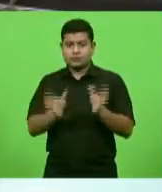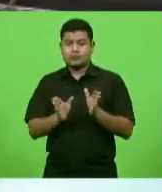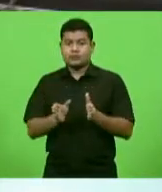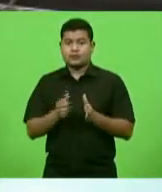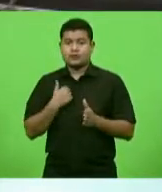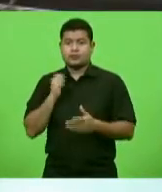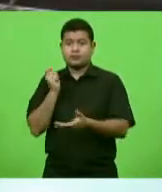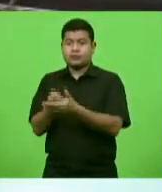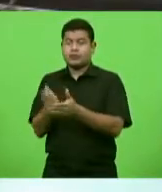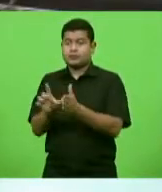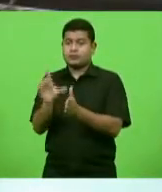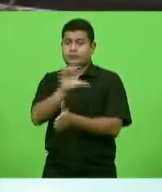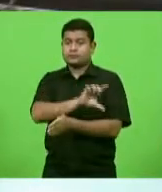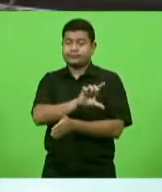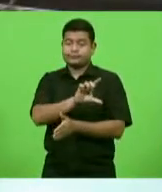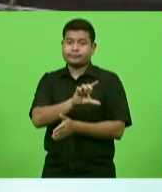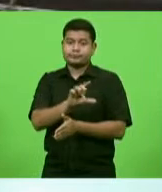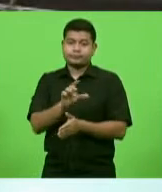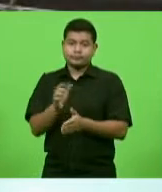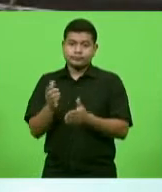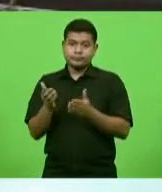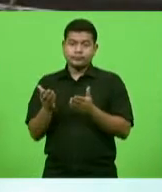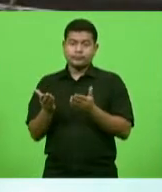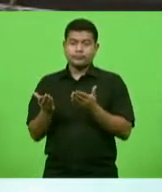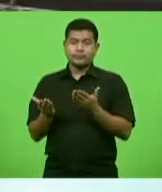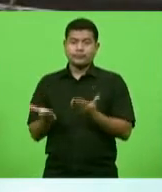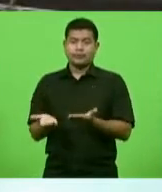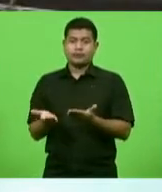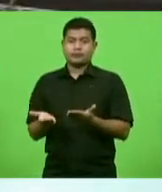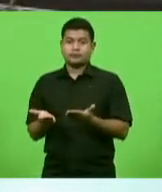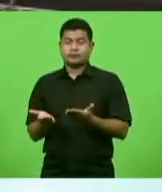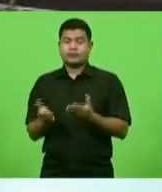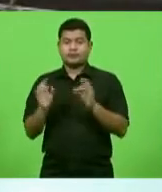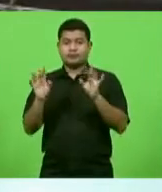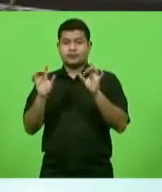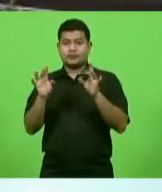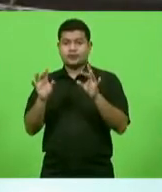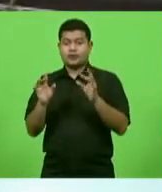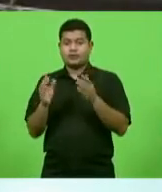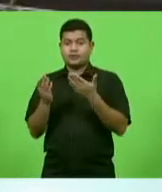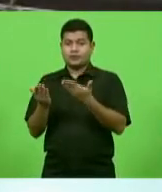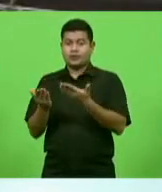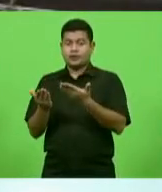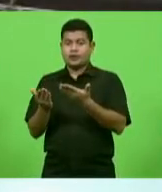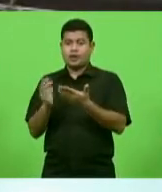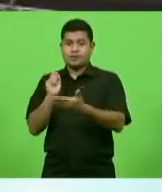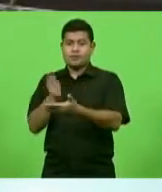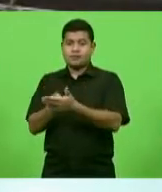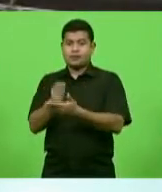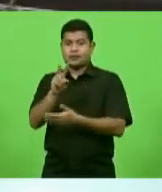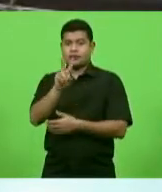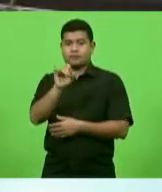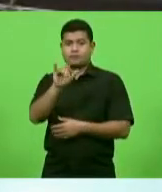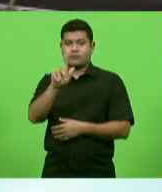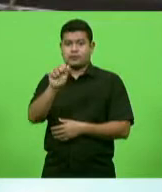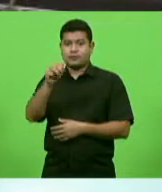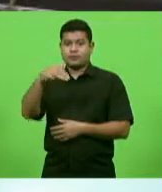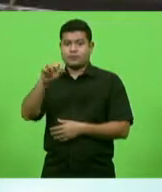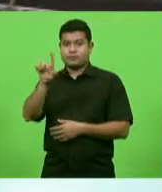antecipados realizados pelos órgãos de Estado, em especial o efetuado pela a empresa Veiga Med, estavam